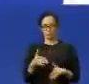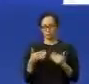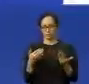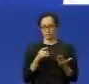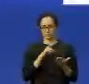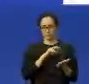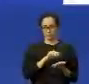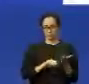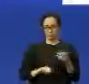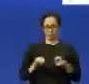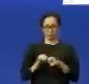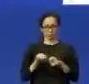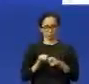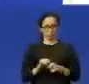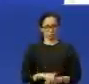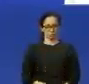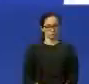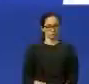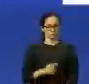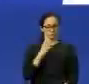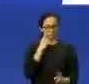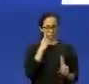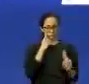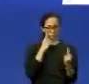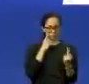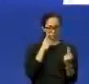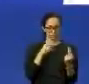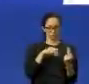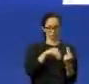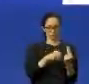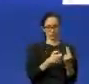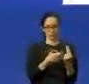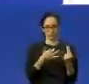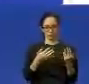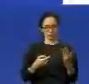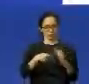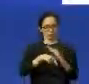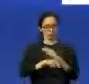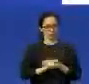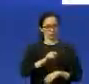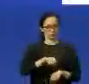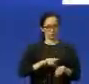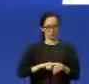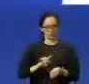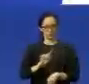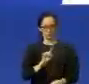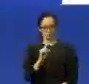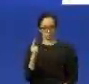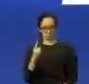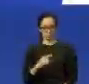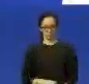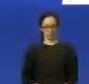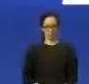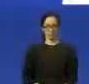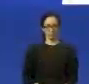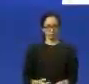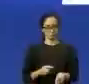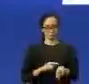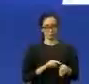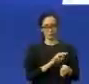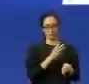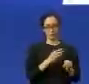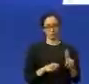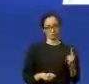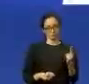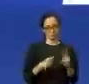feitos os registros? Então, se você chamar de H em metros aí, a profundidade do rio às 13 horas, então às 15 horas era de